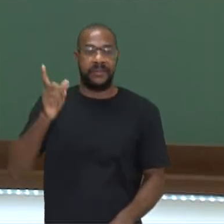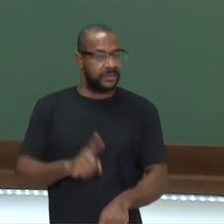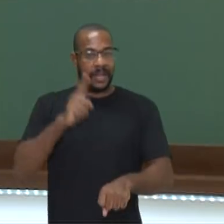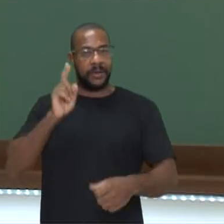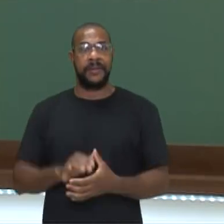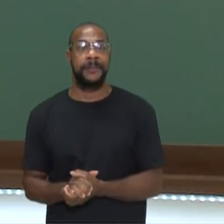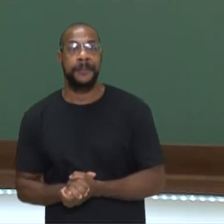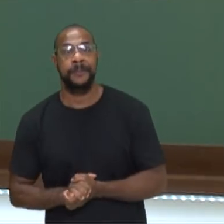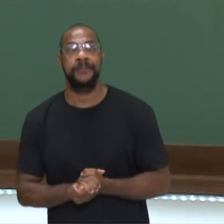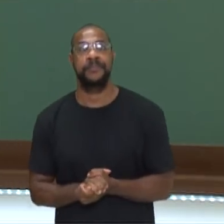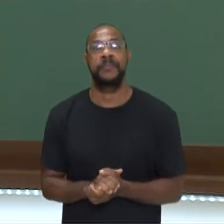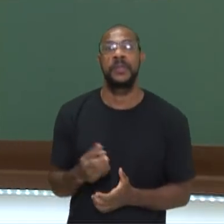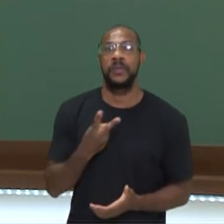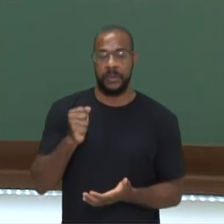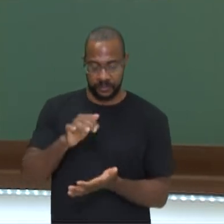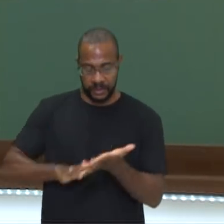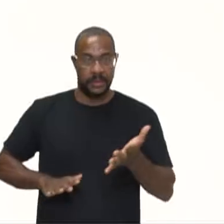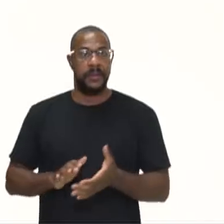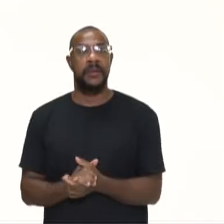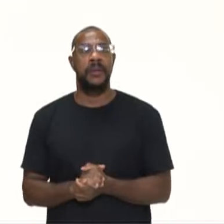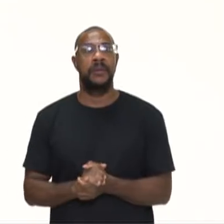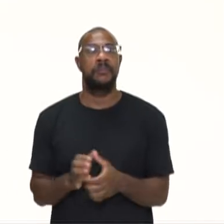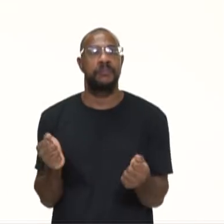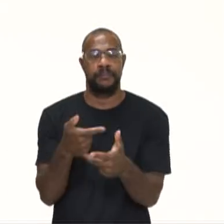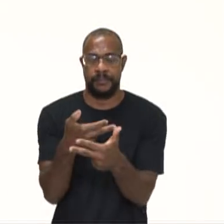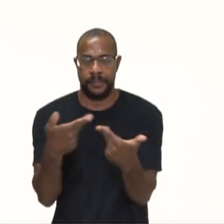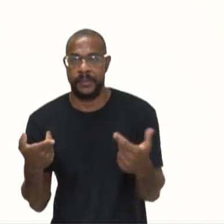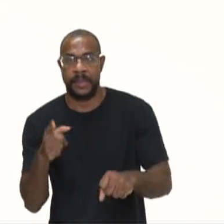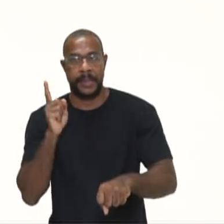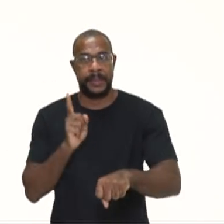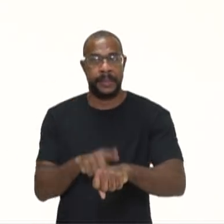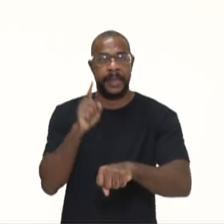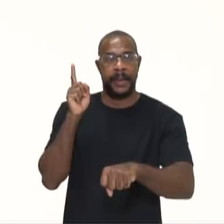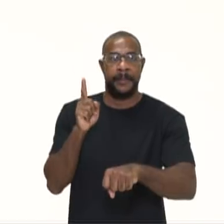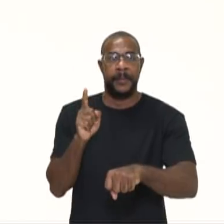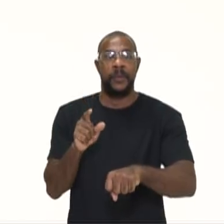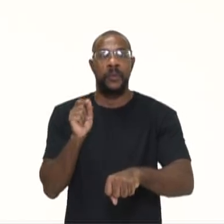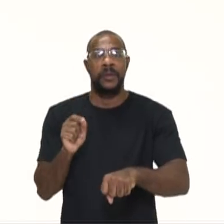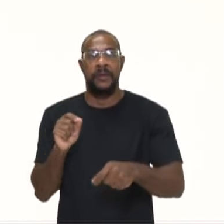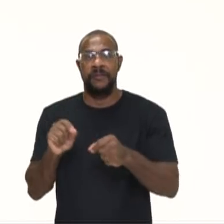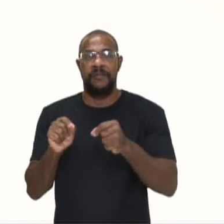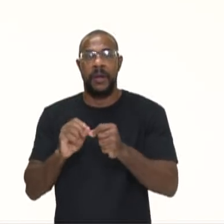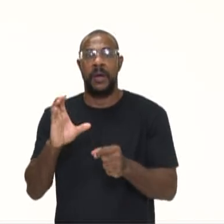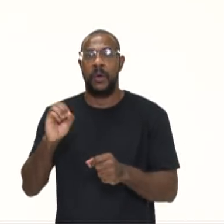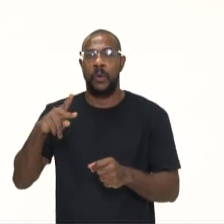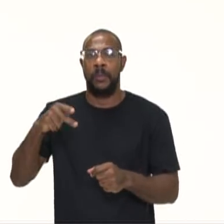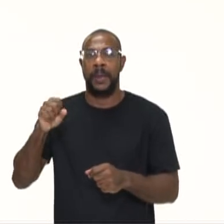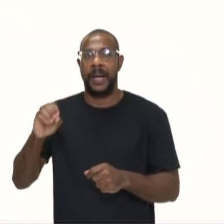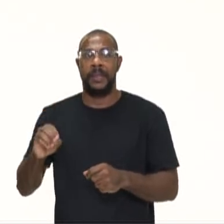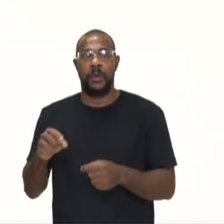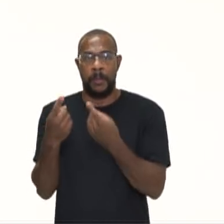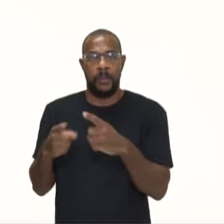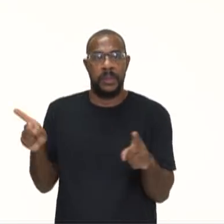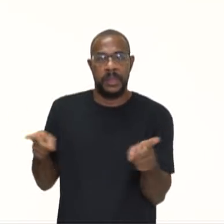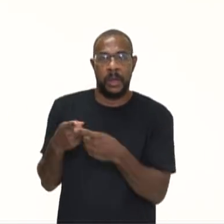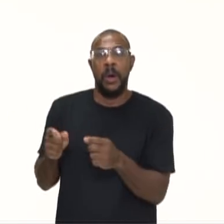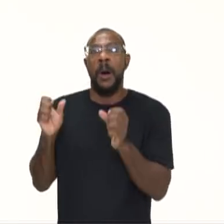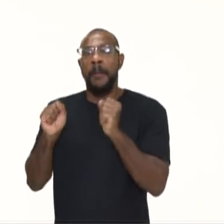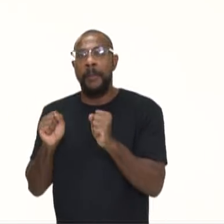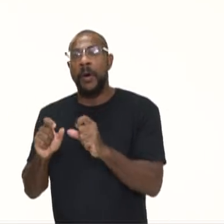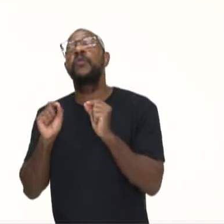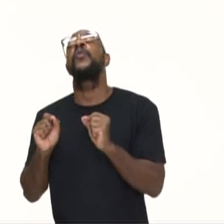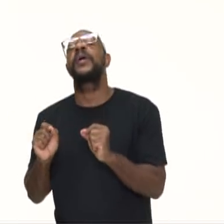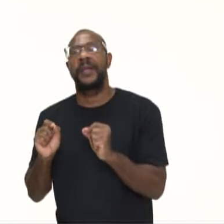Segundo exercício nosso, então. Os elementos de tempo formam o compasso musical, que pode ser, lembra?